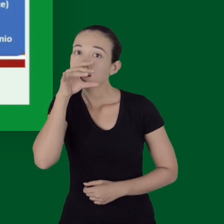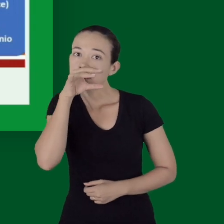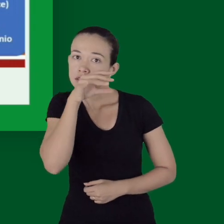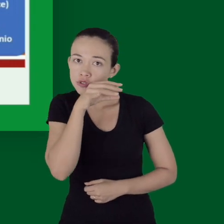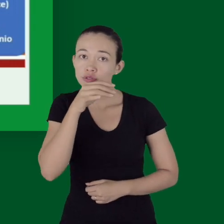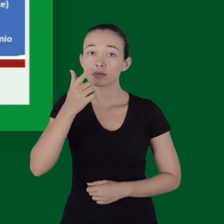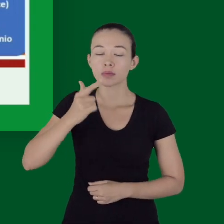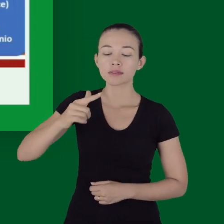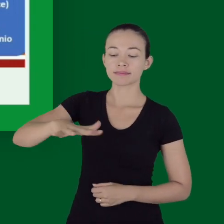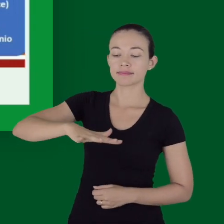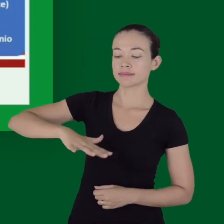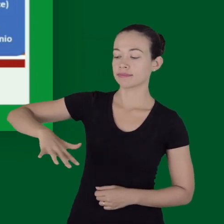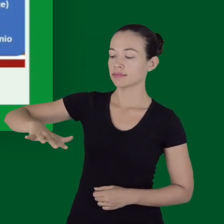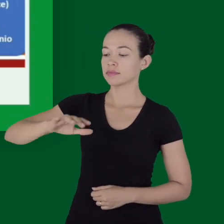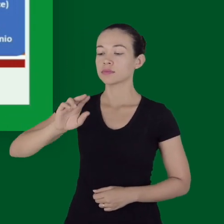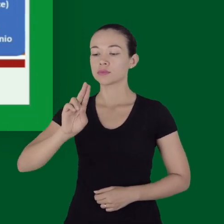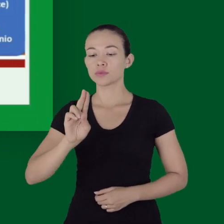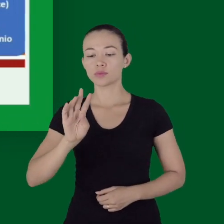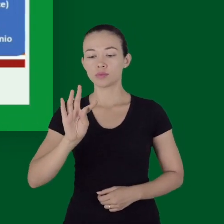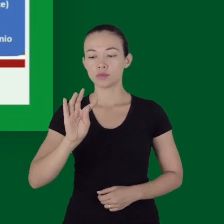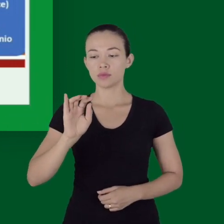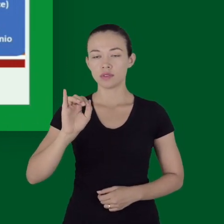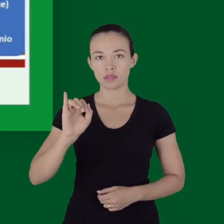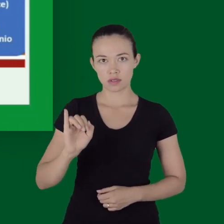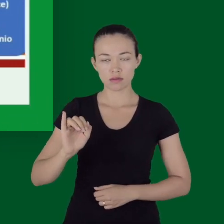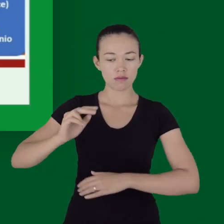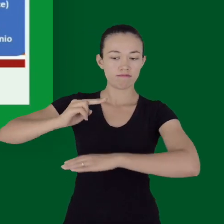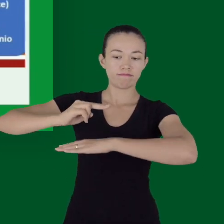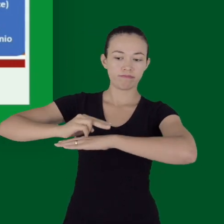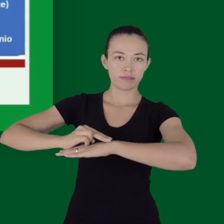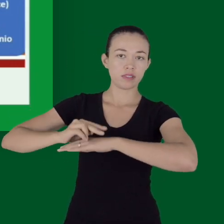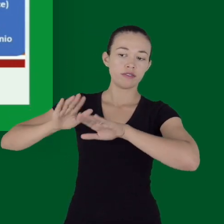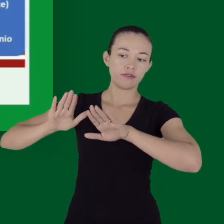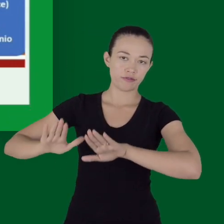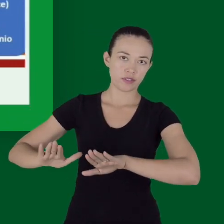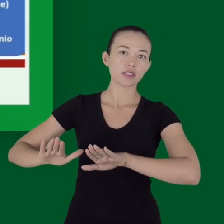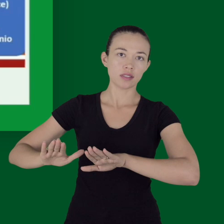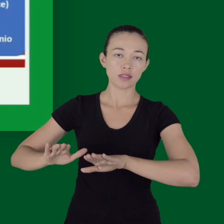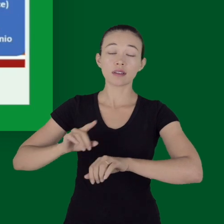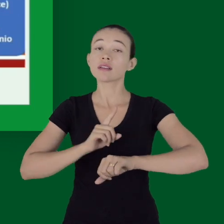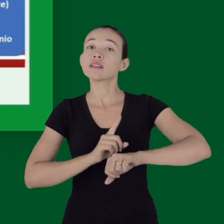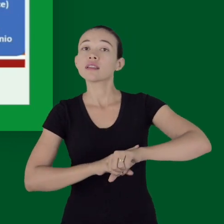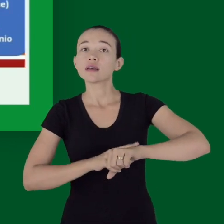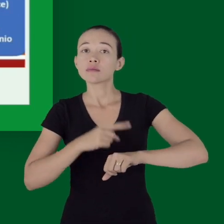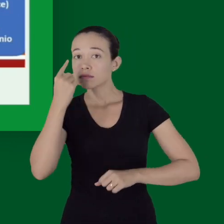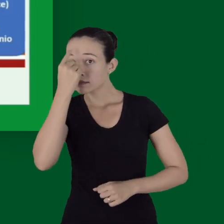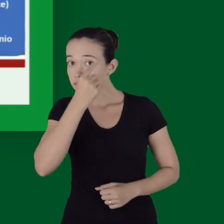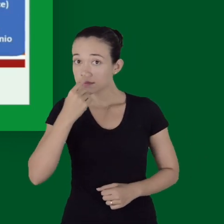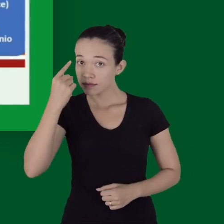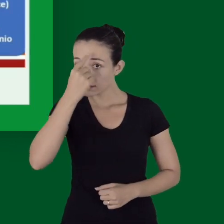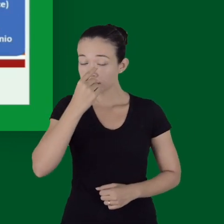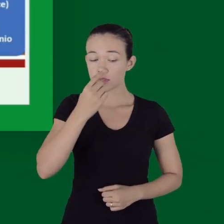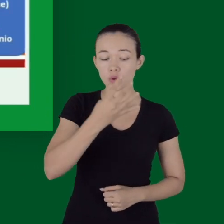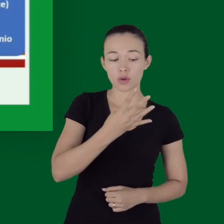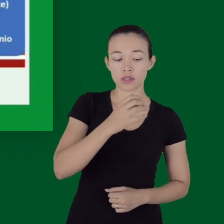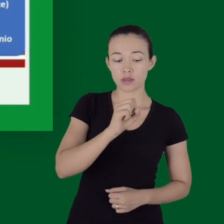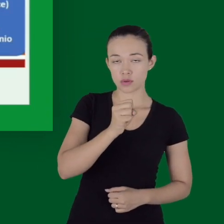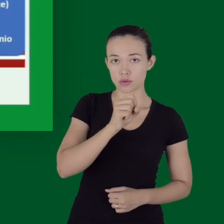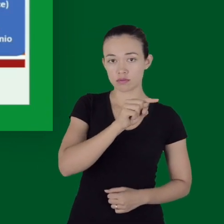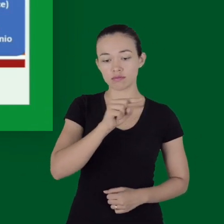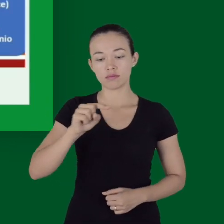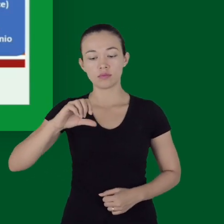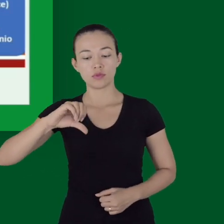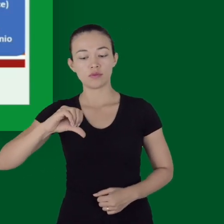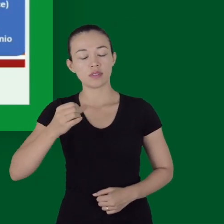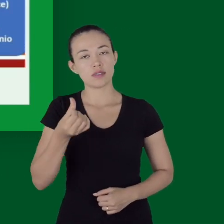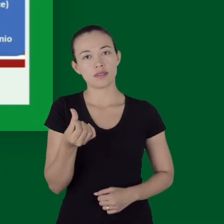já devem ficar em internação em ambiente de UTI, né, por 48 a 96 horas. No caso